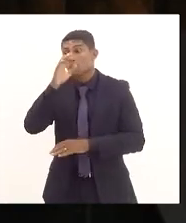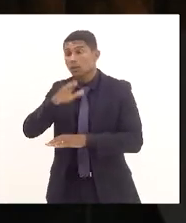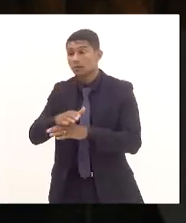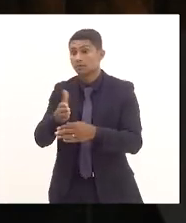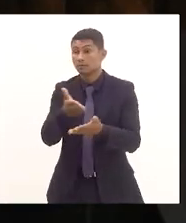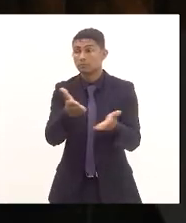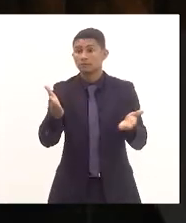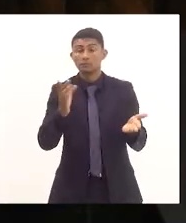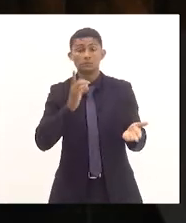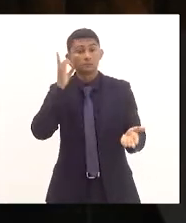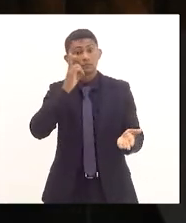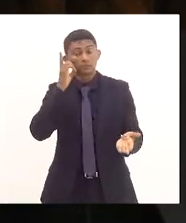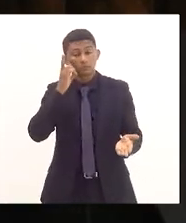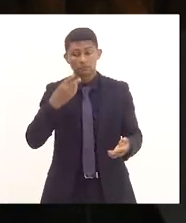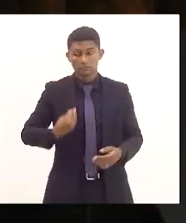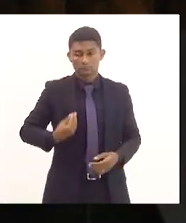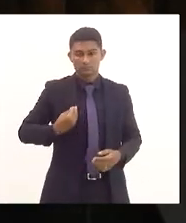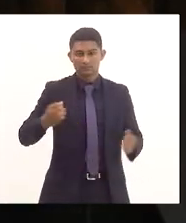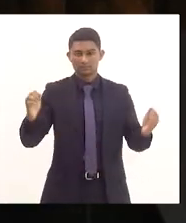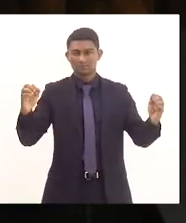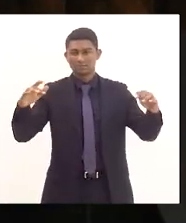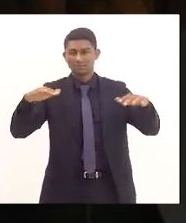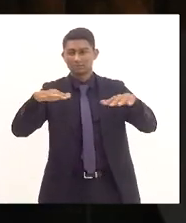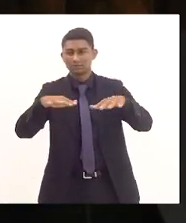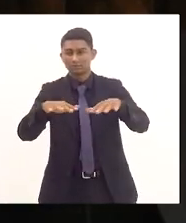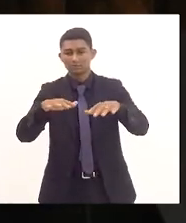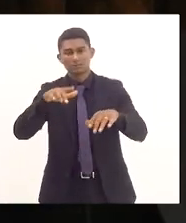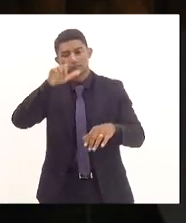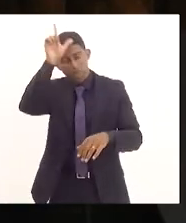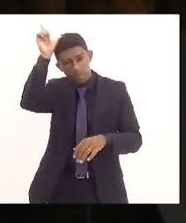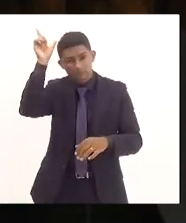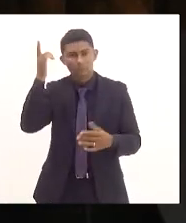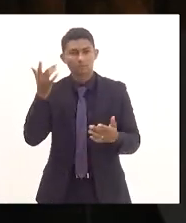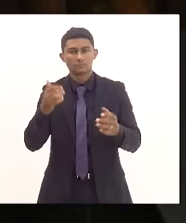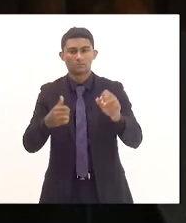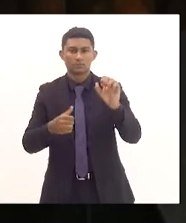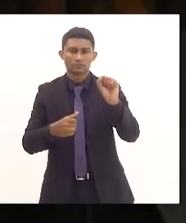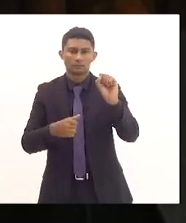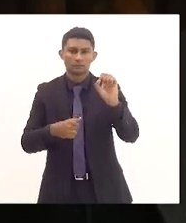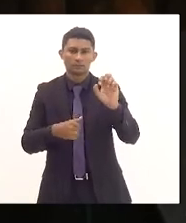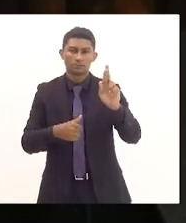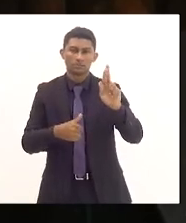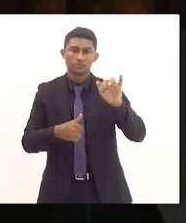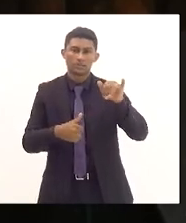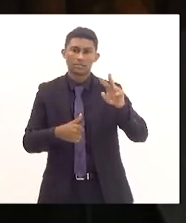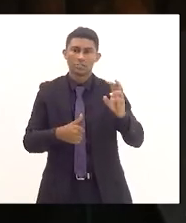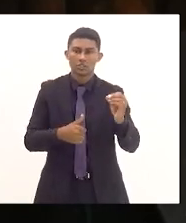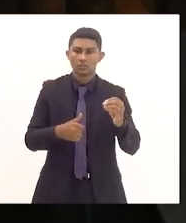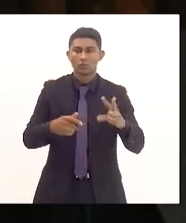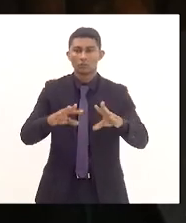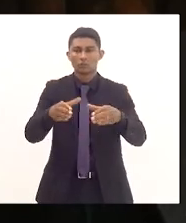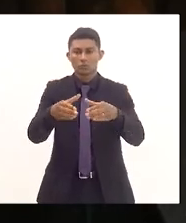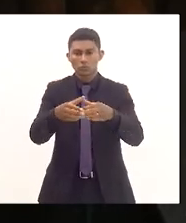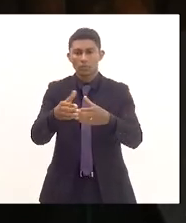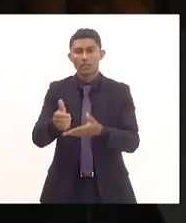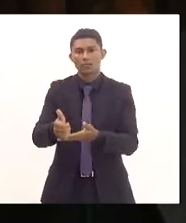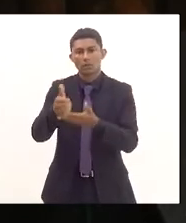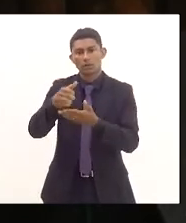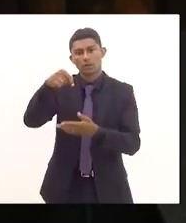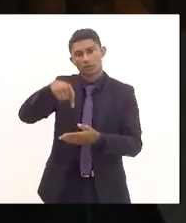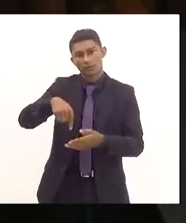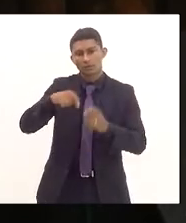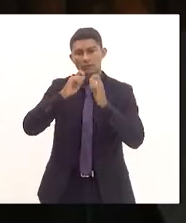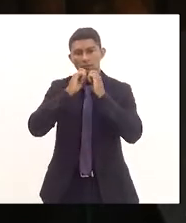de presente tradutor Serginho Deputado Luiz Paulo todos que nos assistem aqui toda equipe da assessoria da nossa